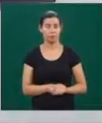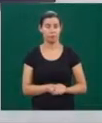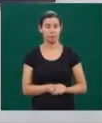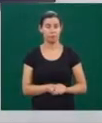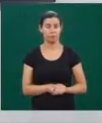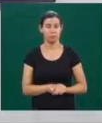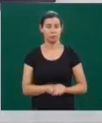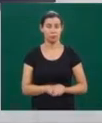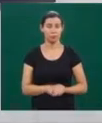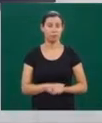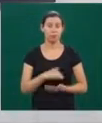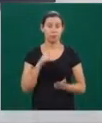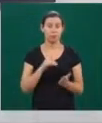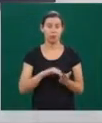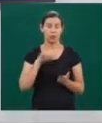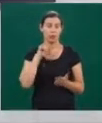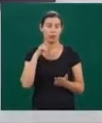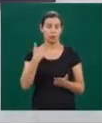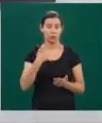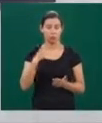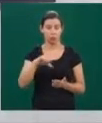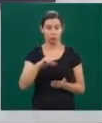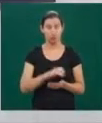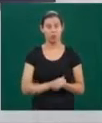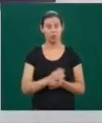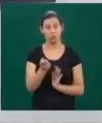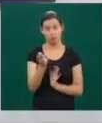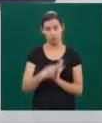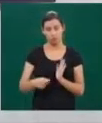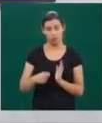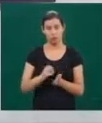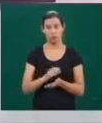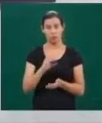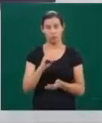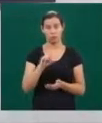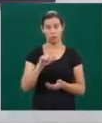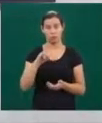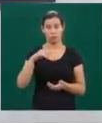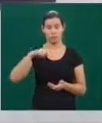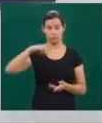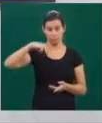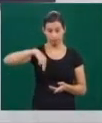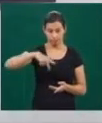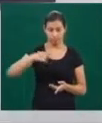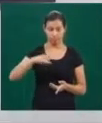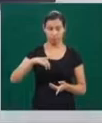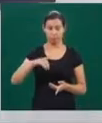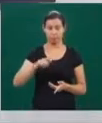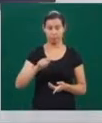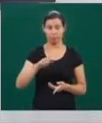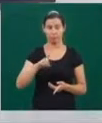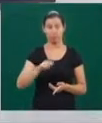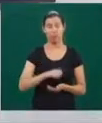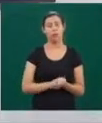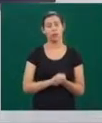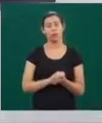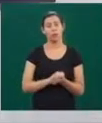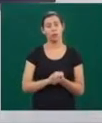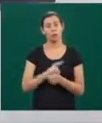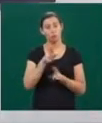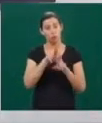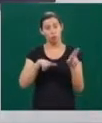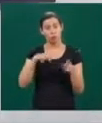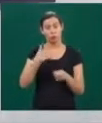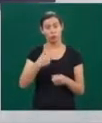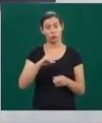Vão até o dia 29 deste mês as inscrições para a Olimpíada Universitária UFO 2017, que vai acontecer entre os